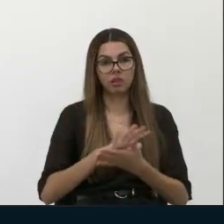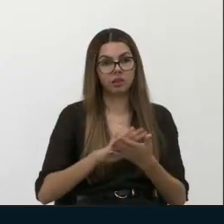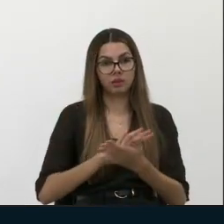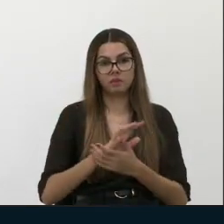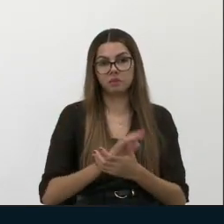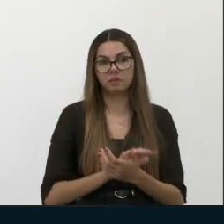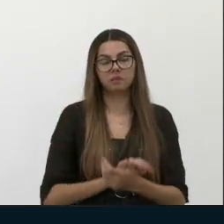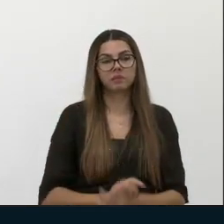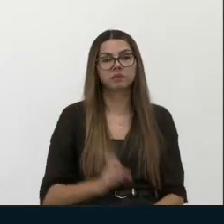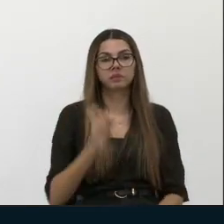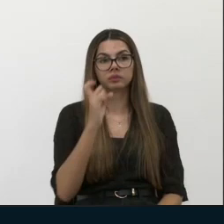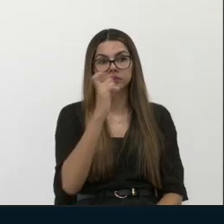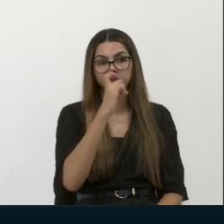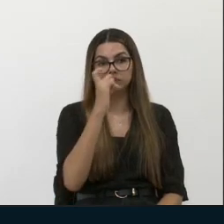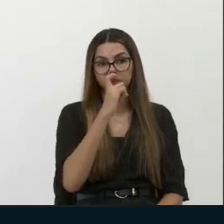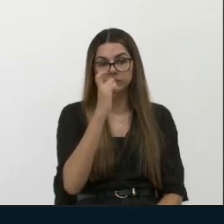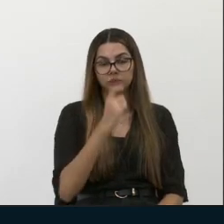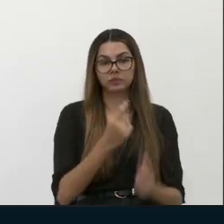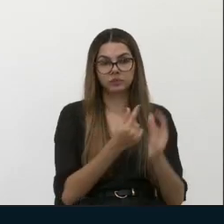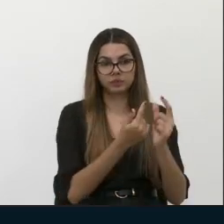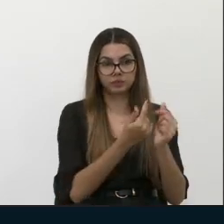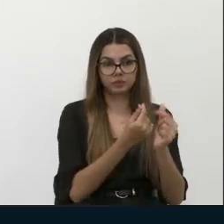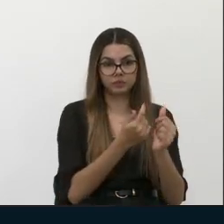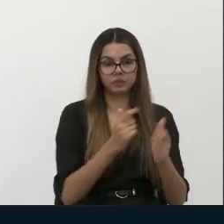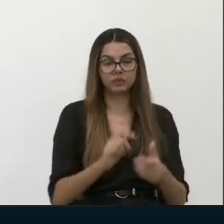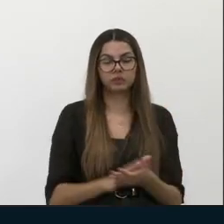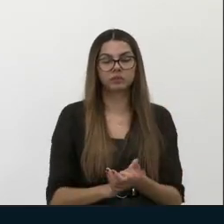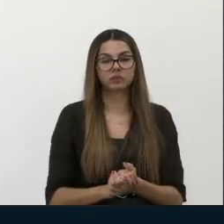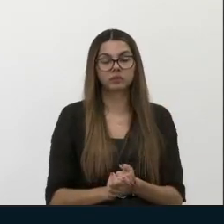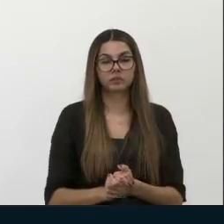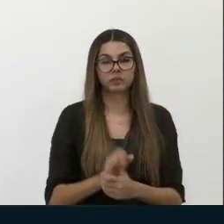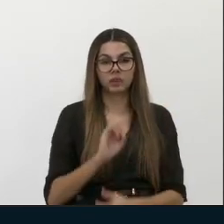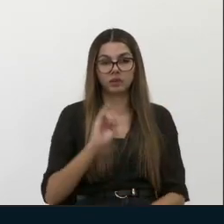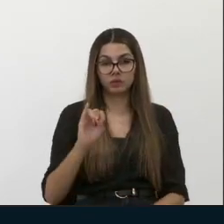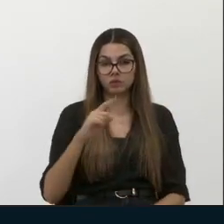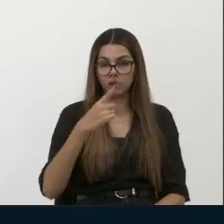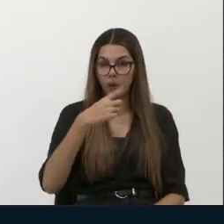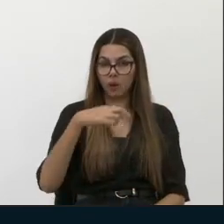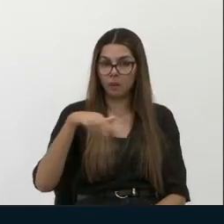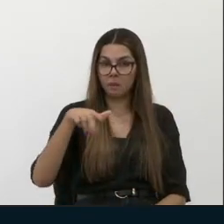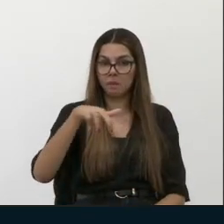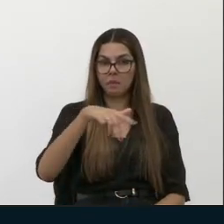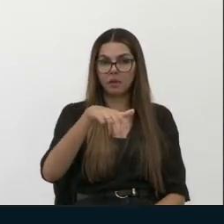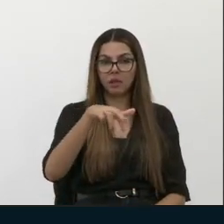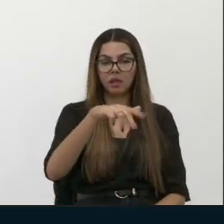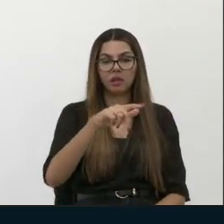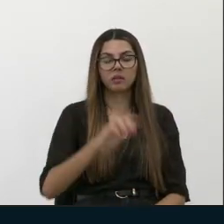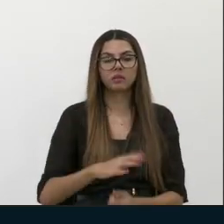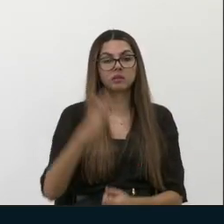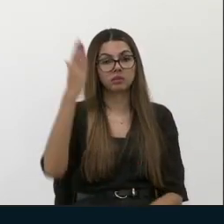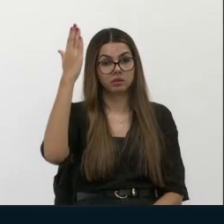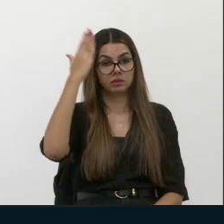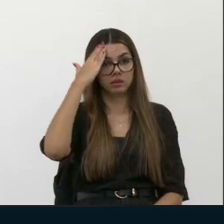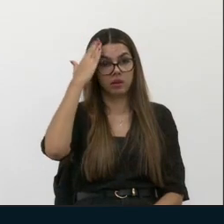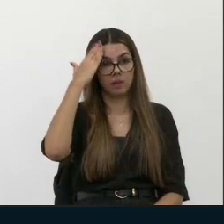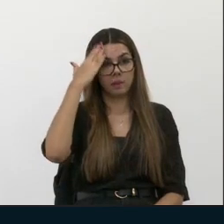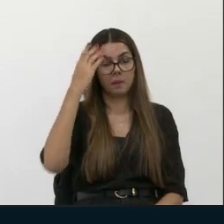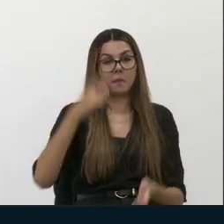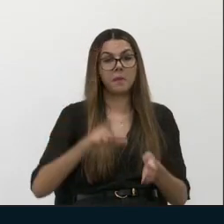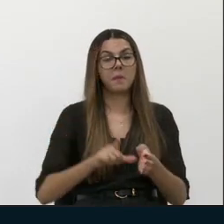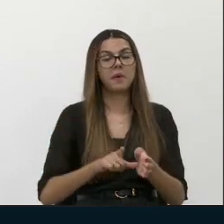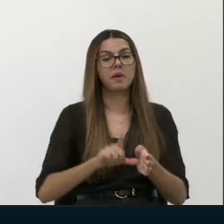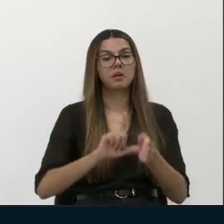trazer verbas para cá, se você que passa lá deve saber que antes, ali